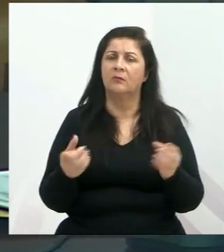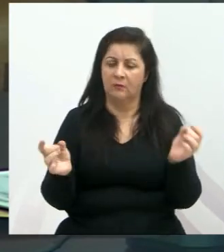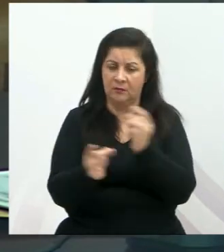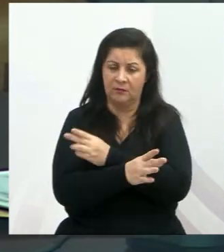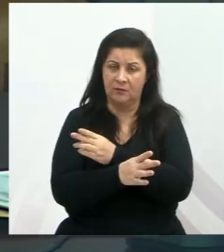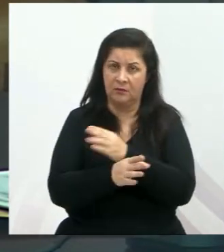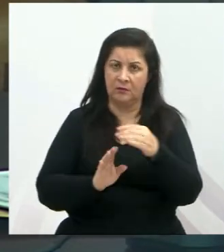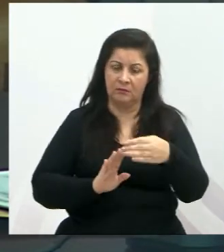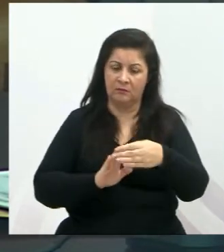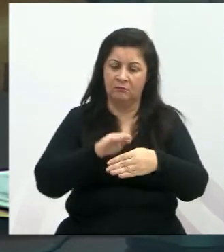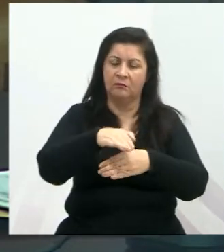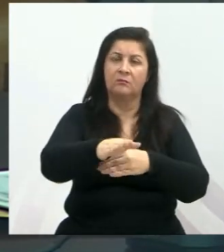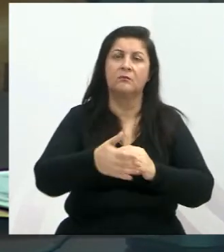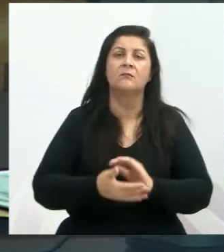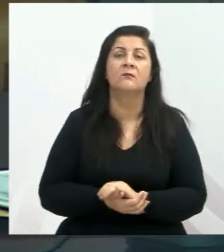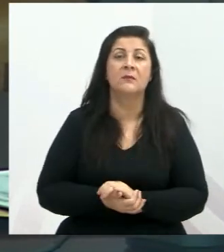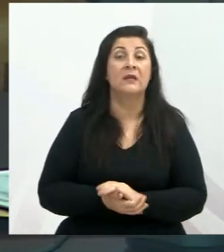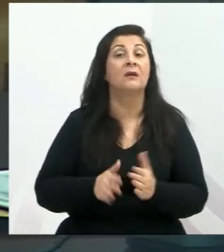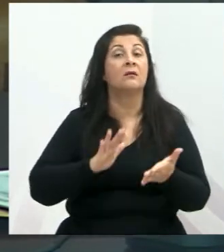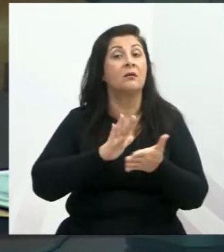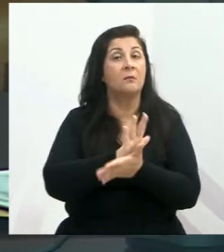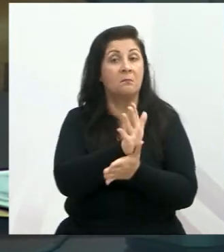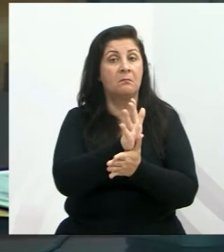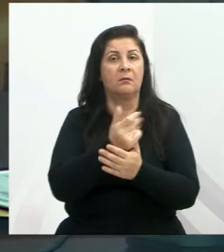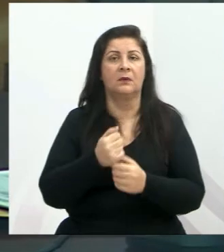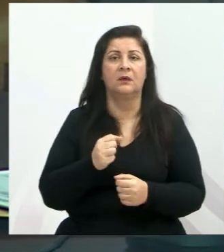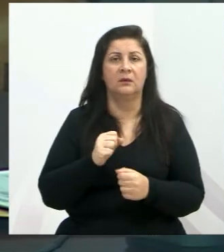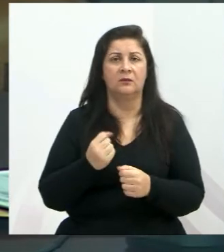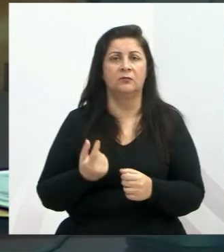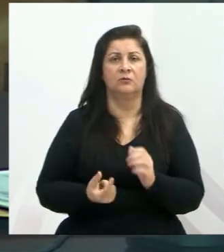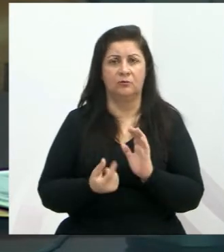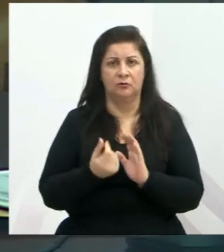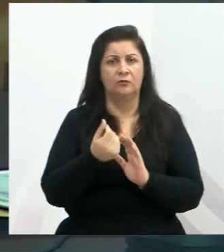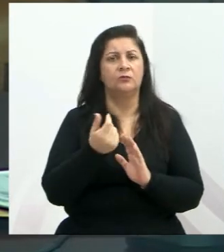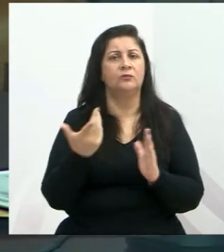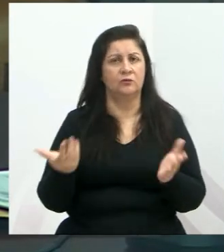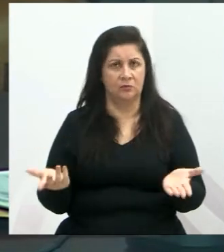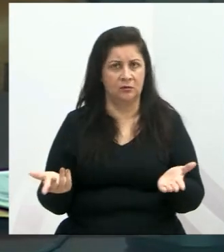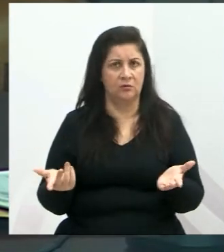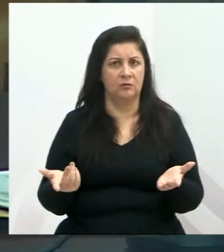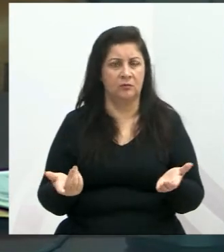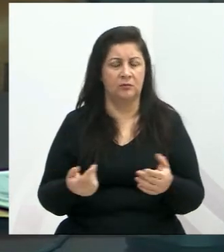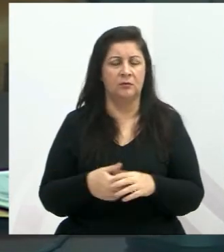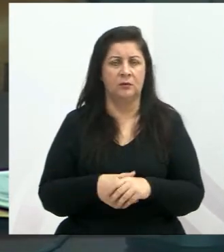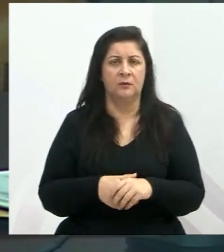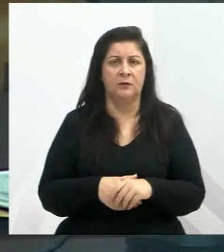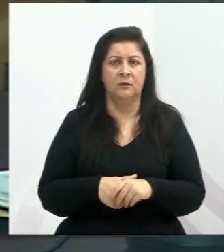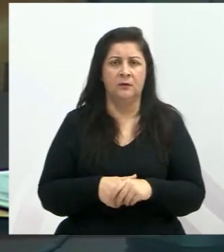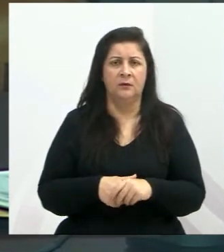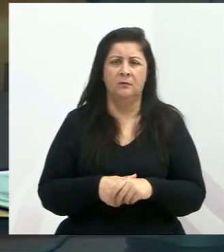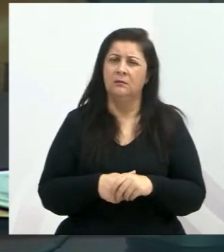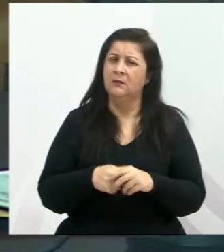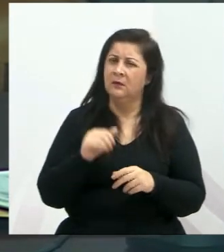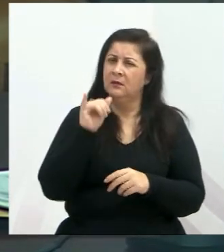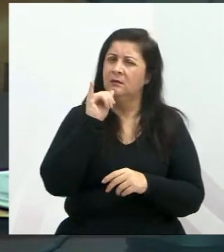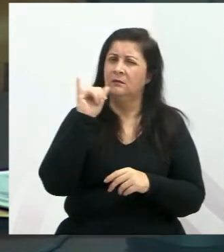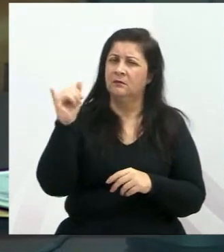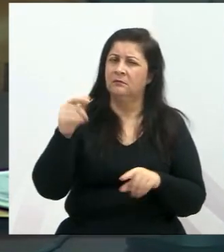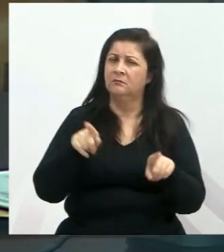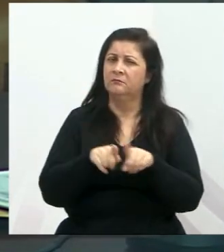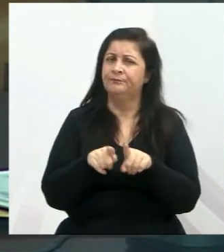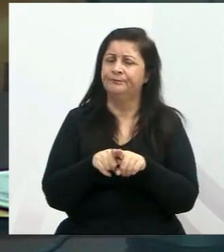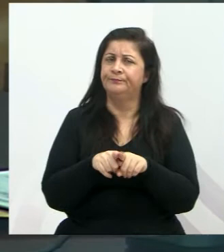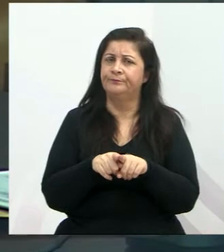e qual foi o impacto financeiro que esse atraso da obra causou no contrato. E dizer o seguinte, que na